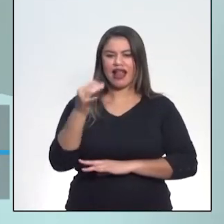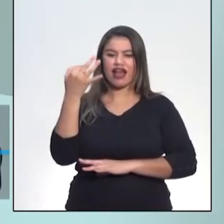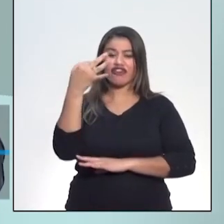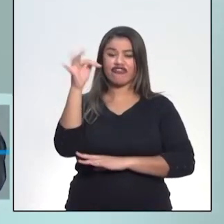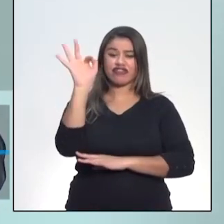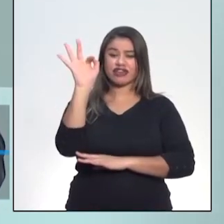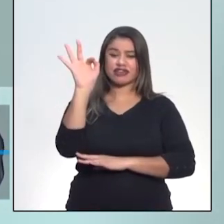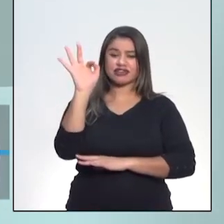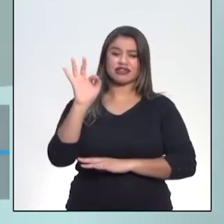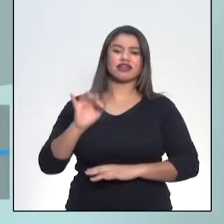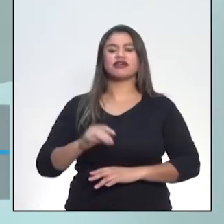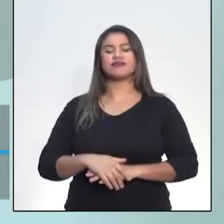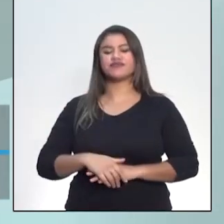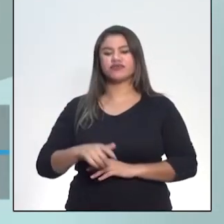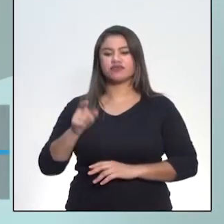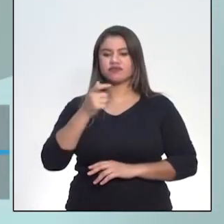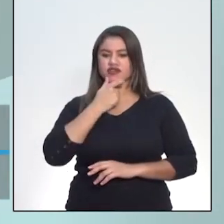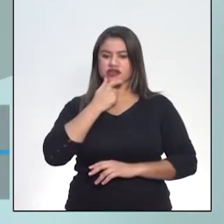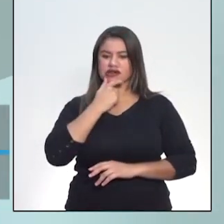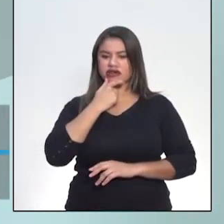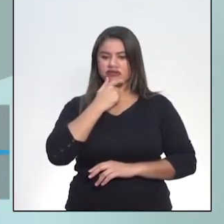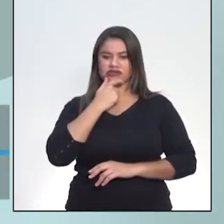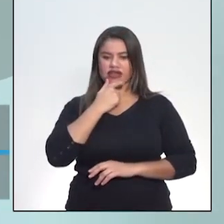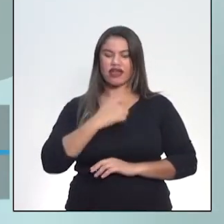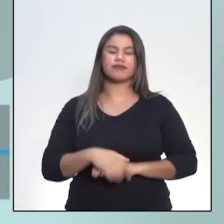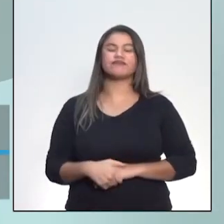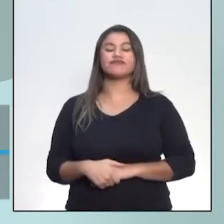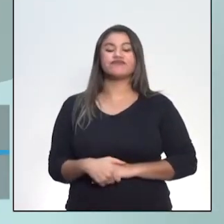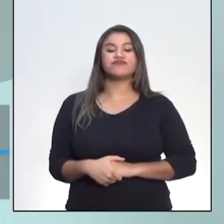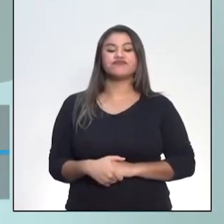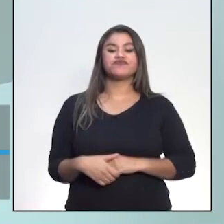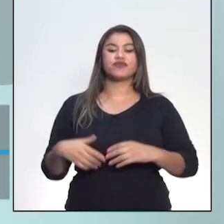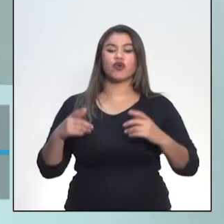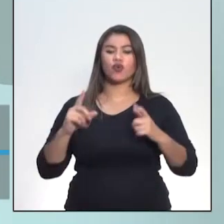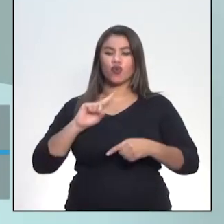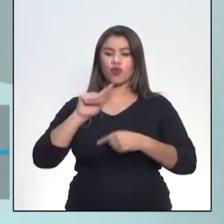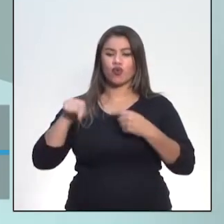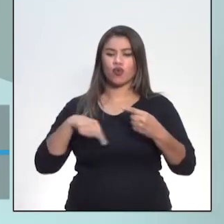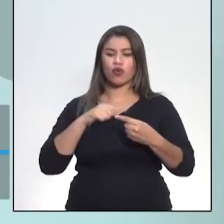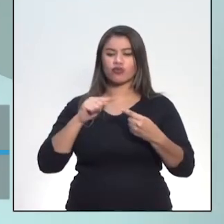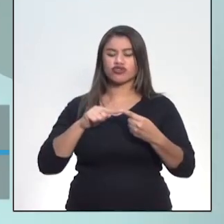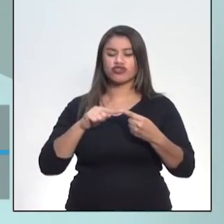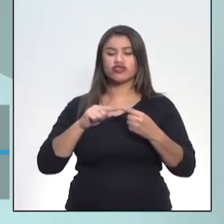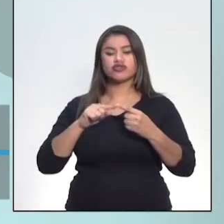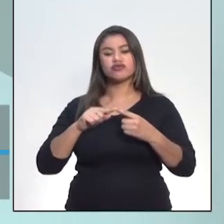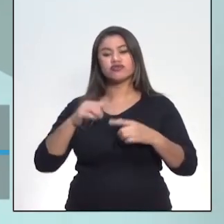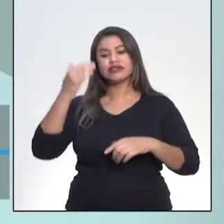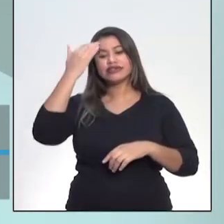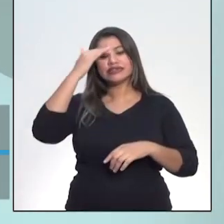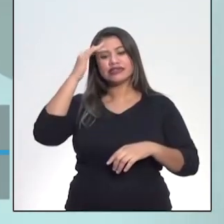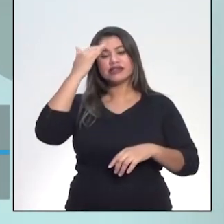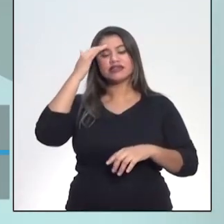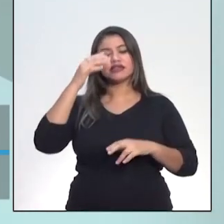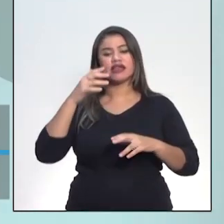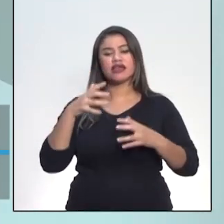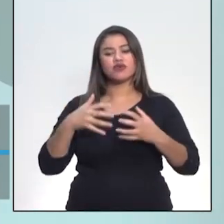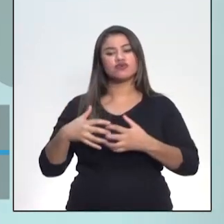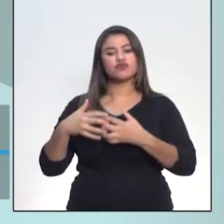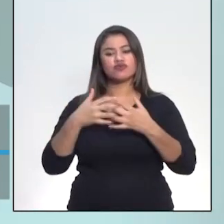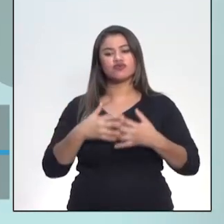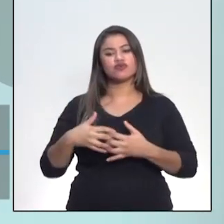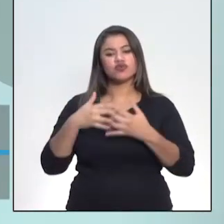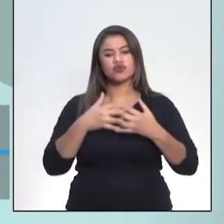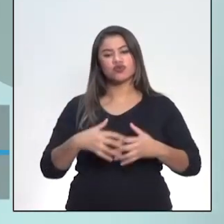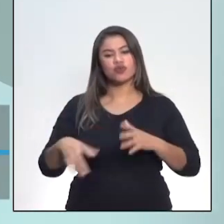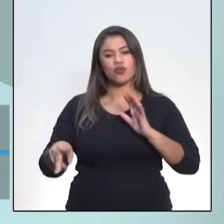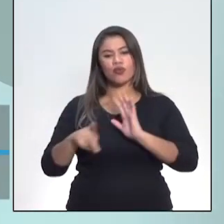França e Inglaterra. O nosso objetivo é compreender os mecanismos